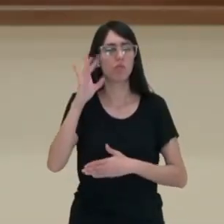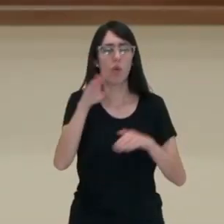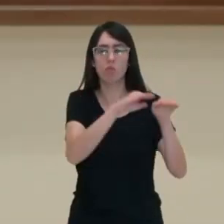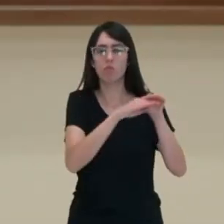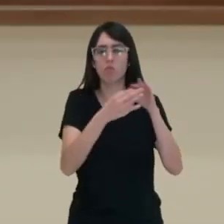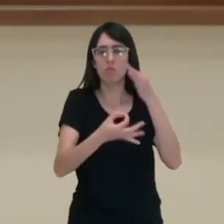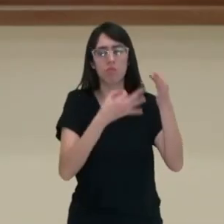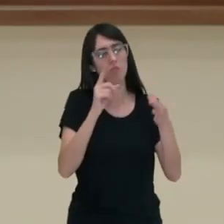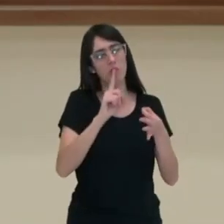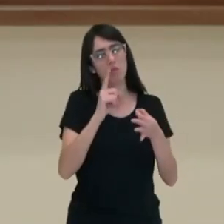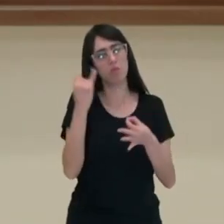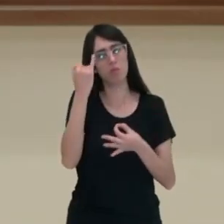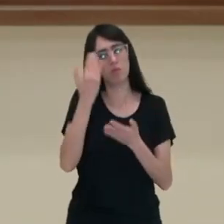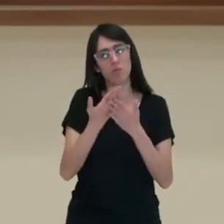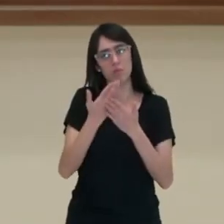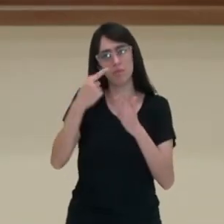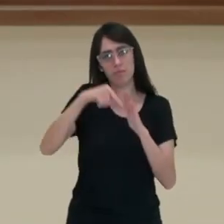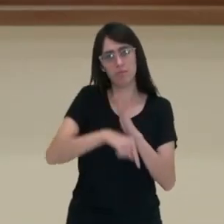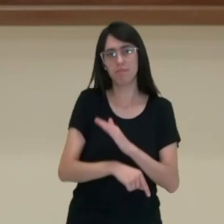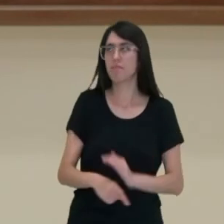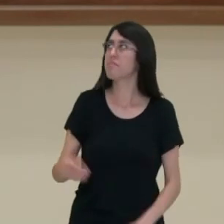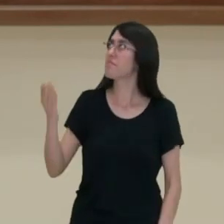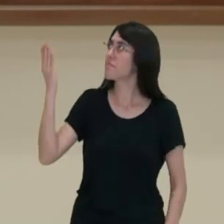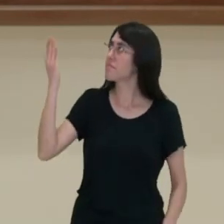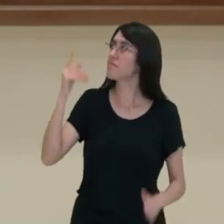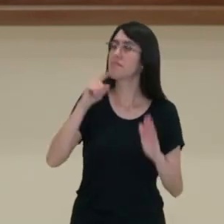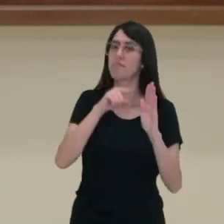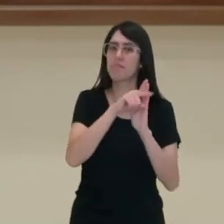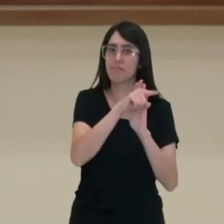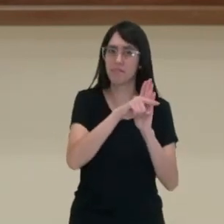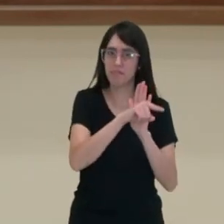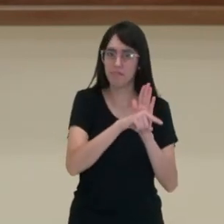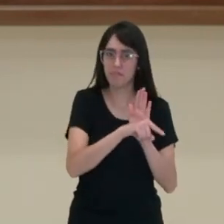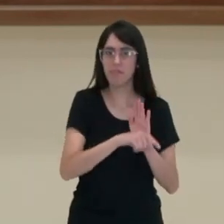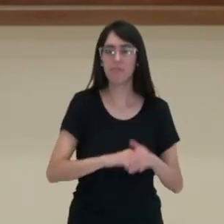comum. Aqui estão as referências.